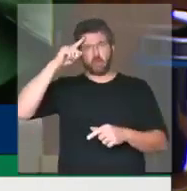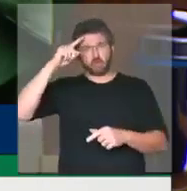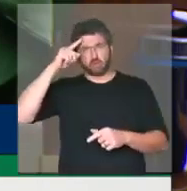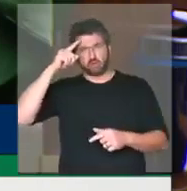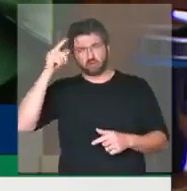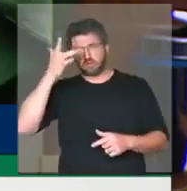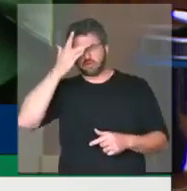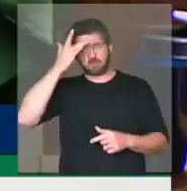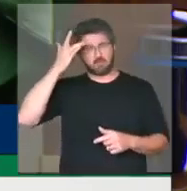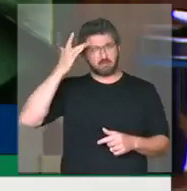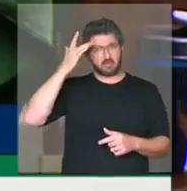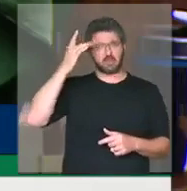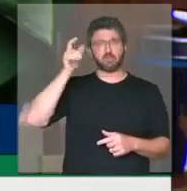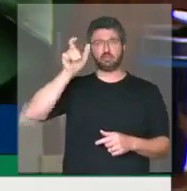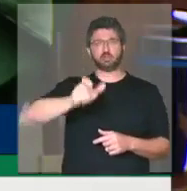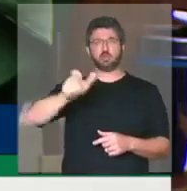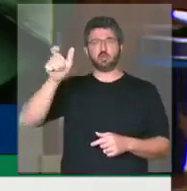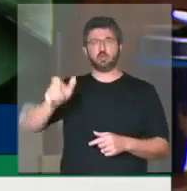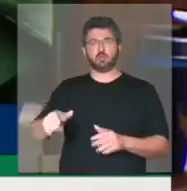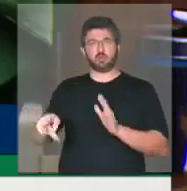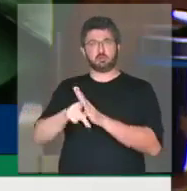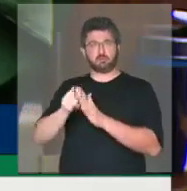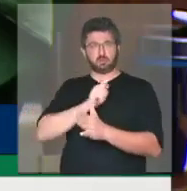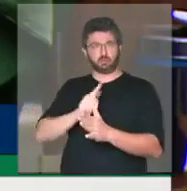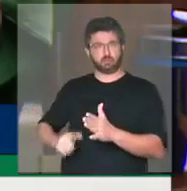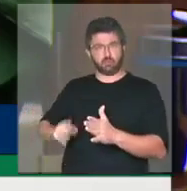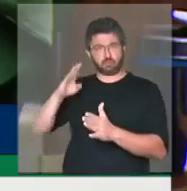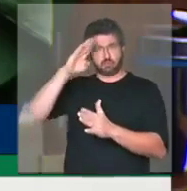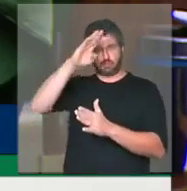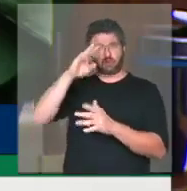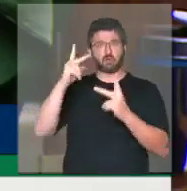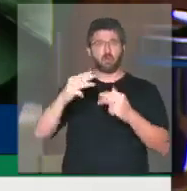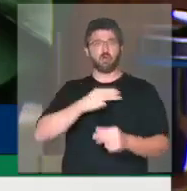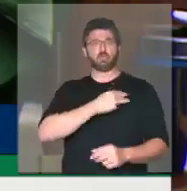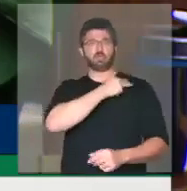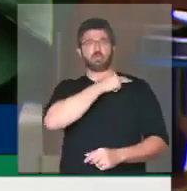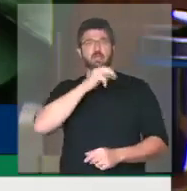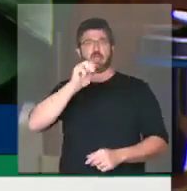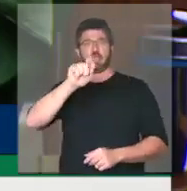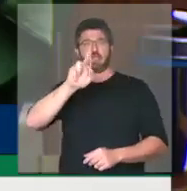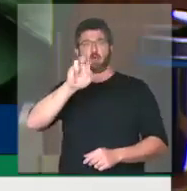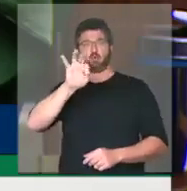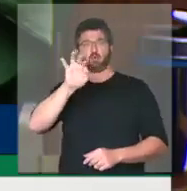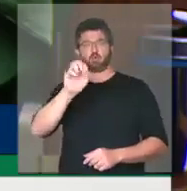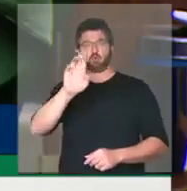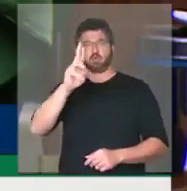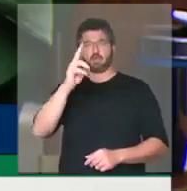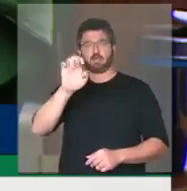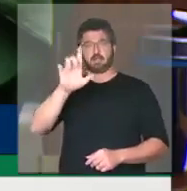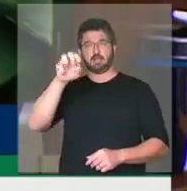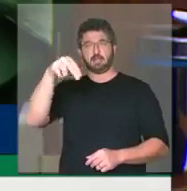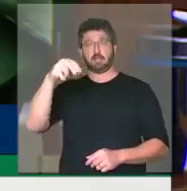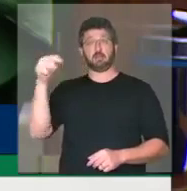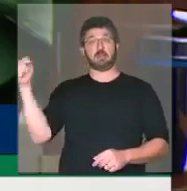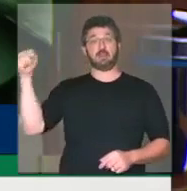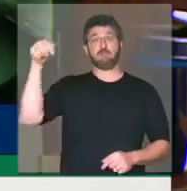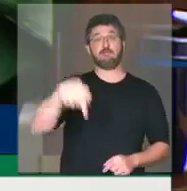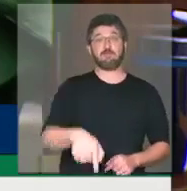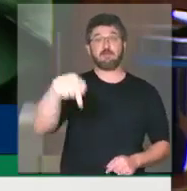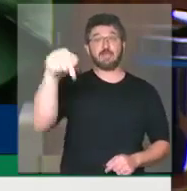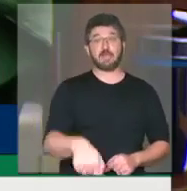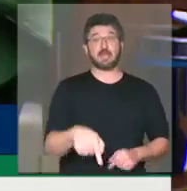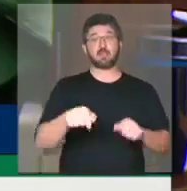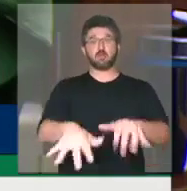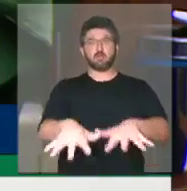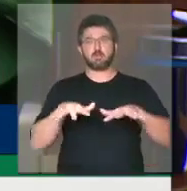por pessoas e figuras eminentes do seu governo, como o general Augusto Heleno, que precisa vir aqui neste